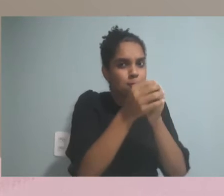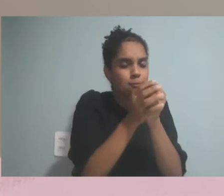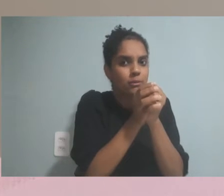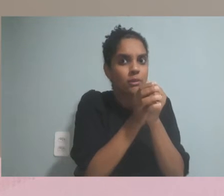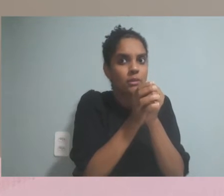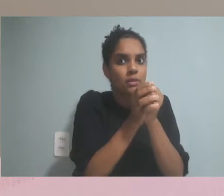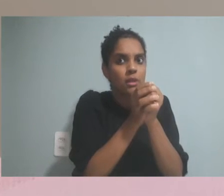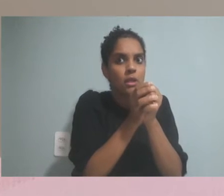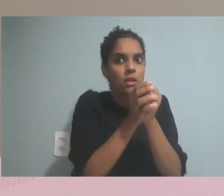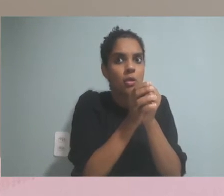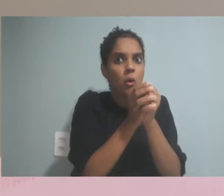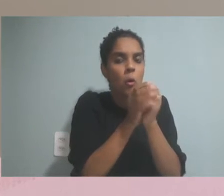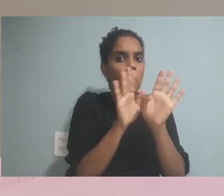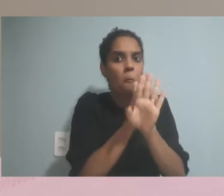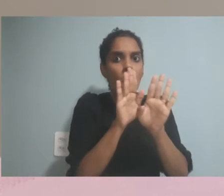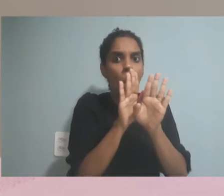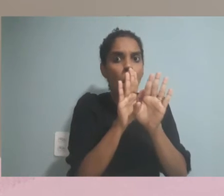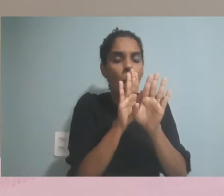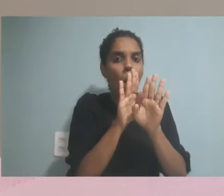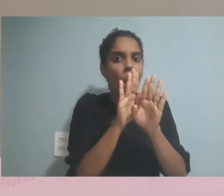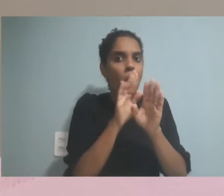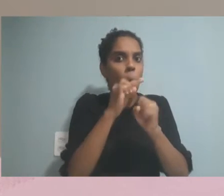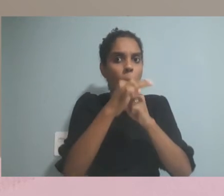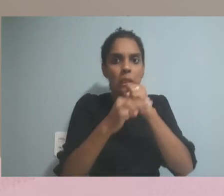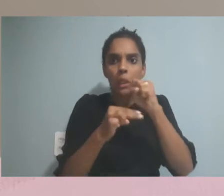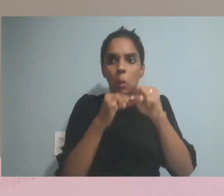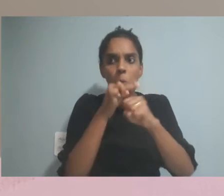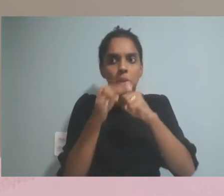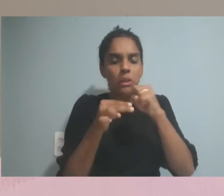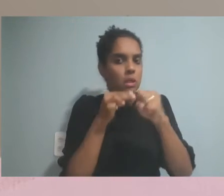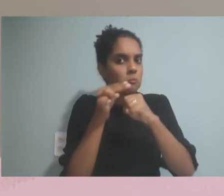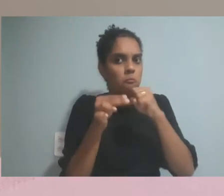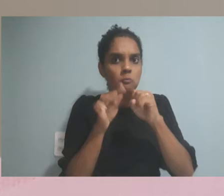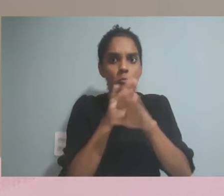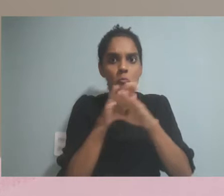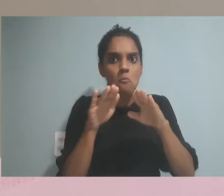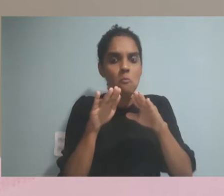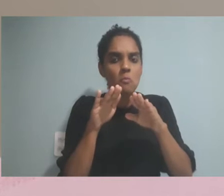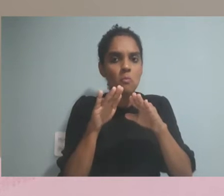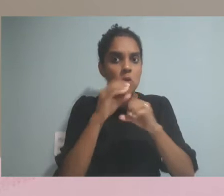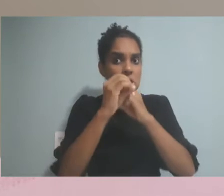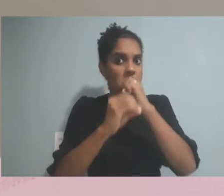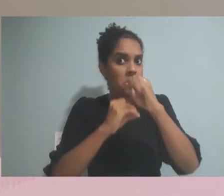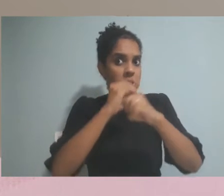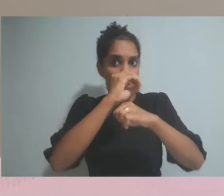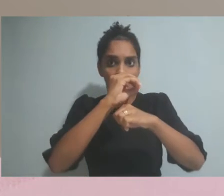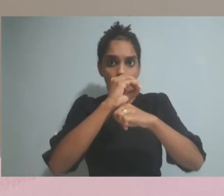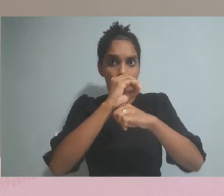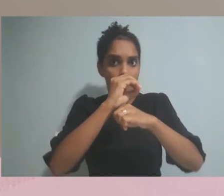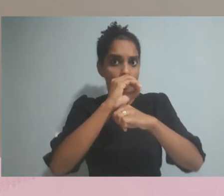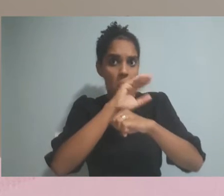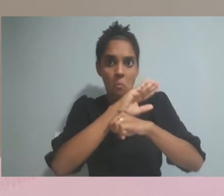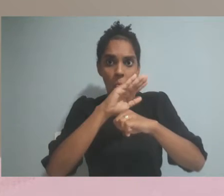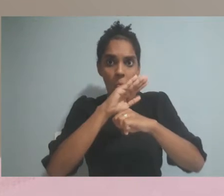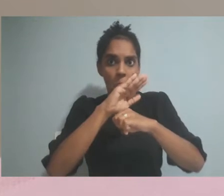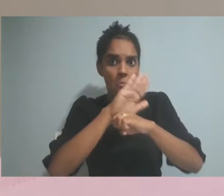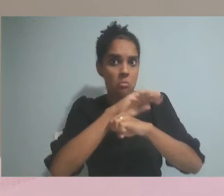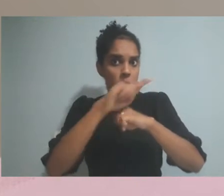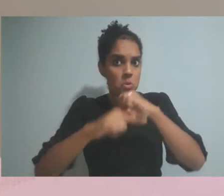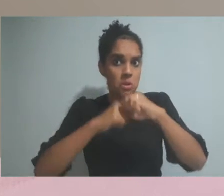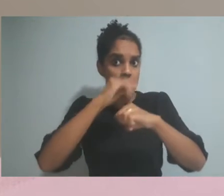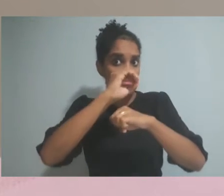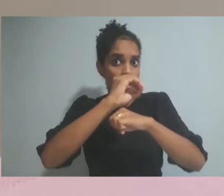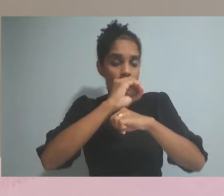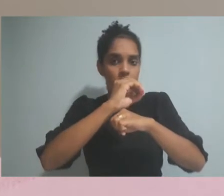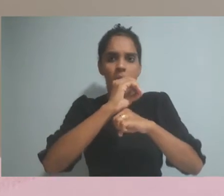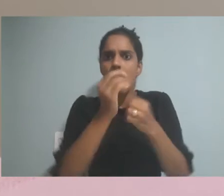alumínio ela está eletricamente neutra. Isso significa que a quantidade de cargas positivas e